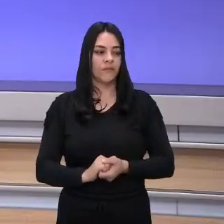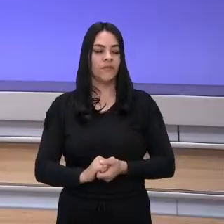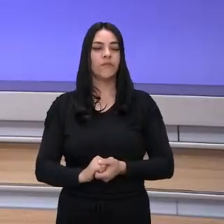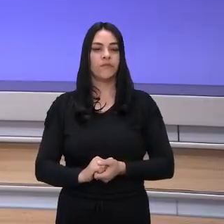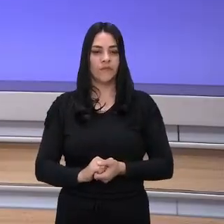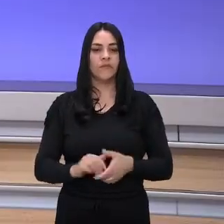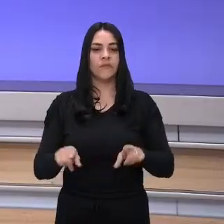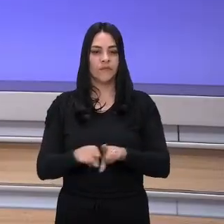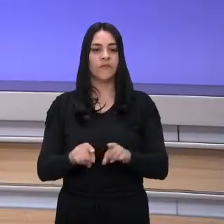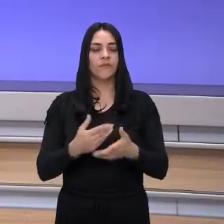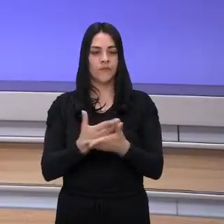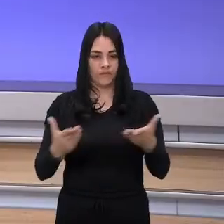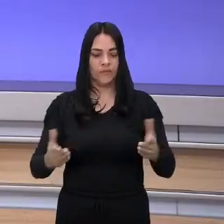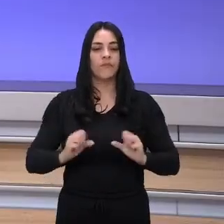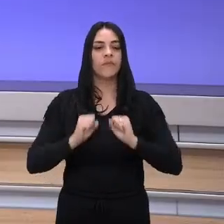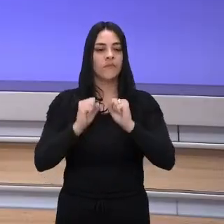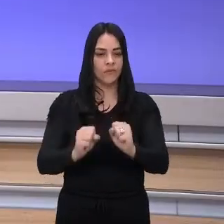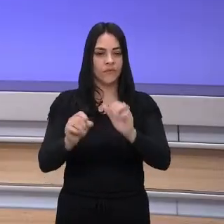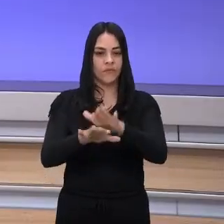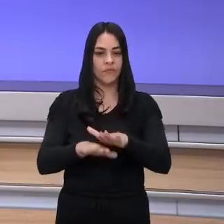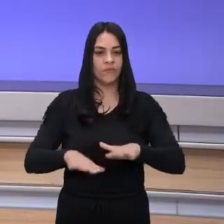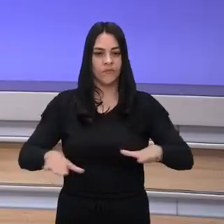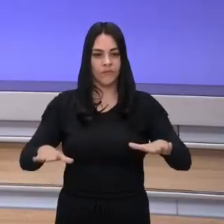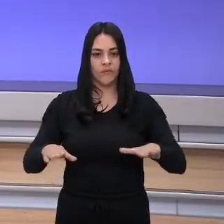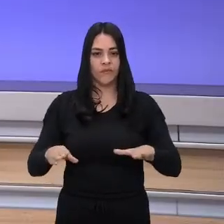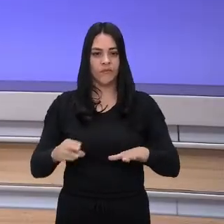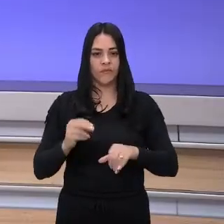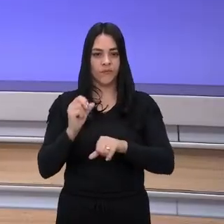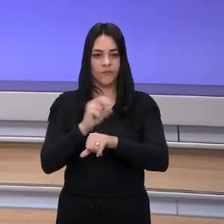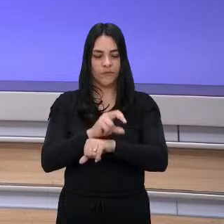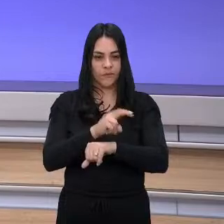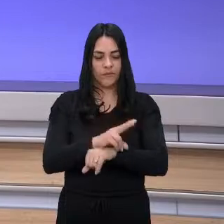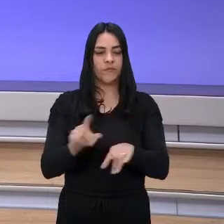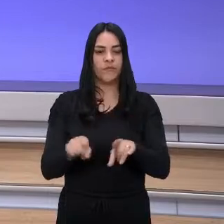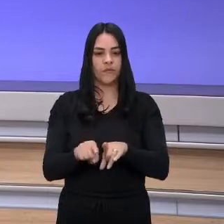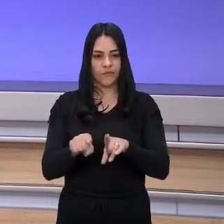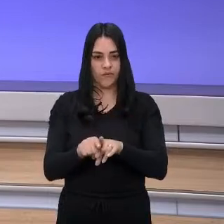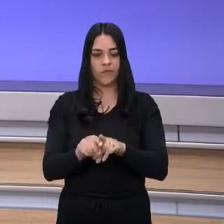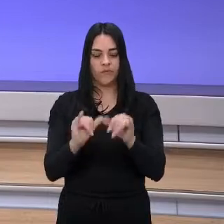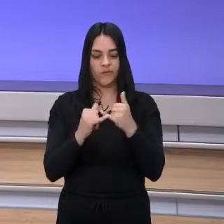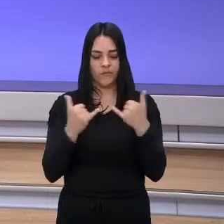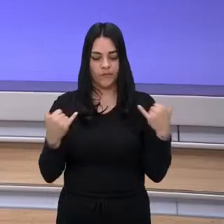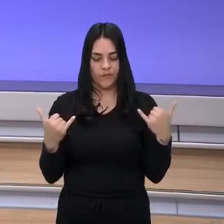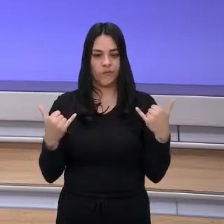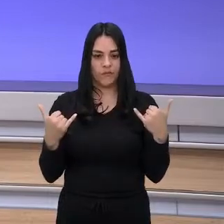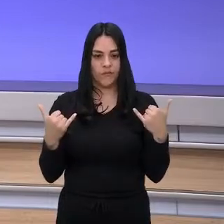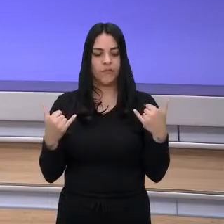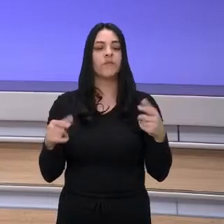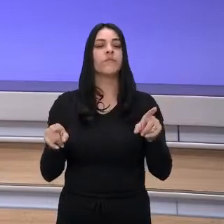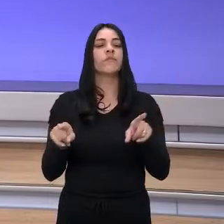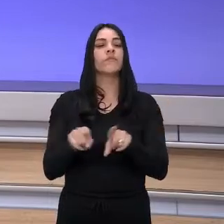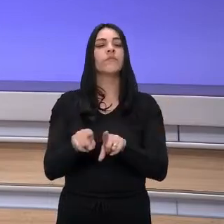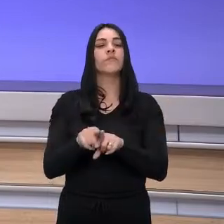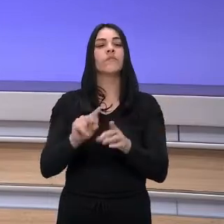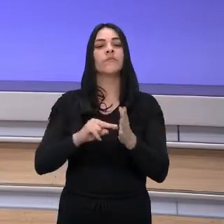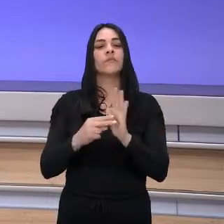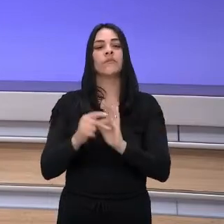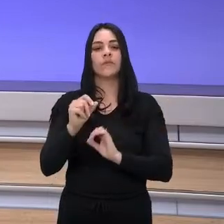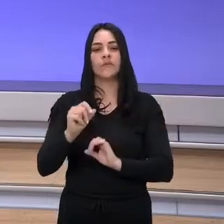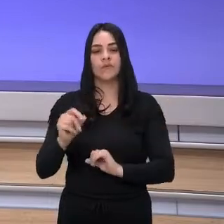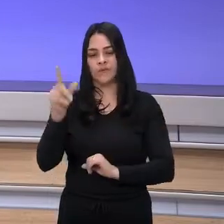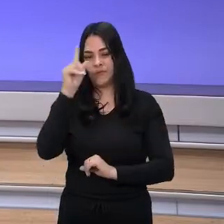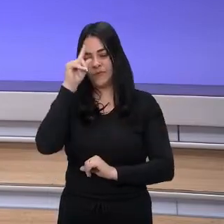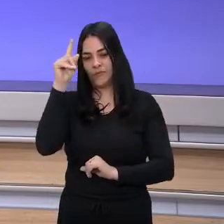econômico, que pode gerar adubo, biogás e até energia. Ou seja, todos